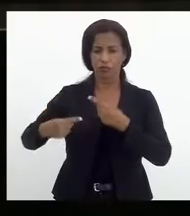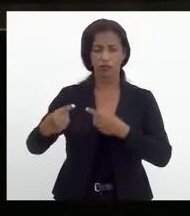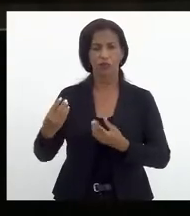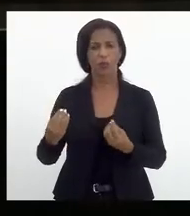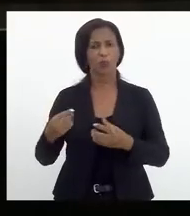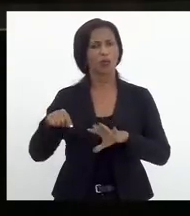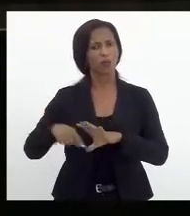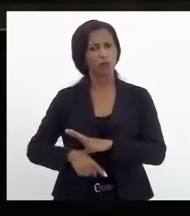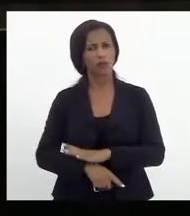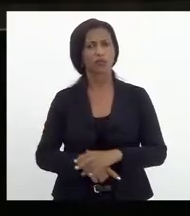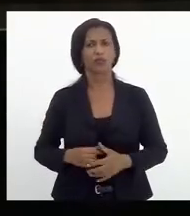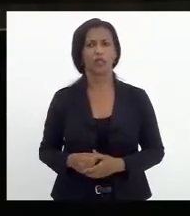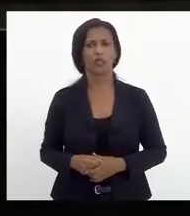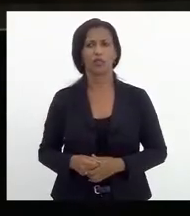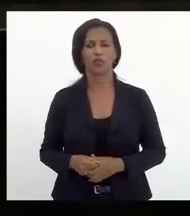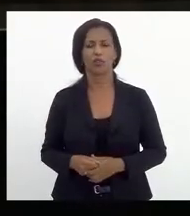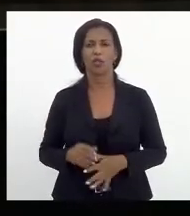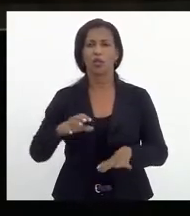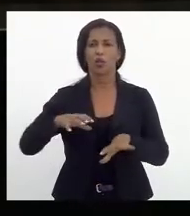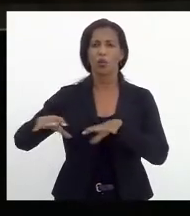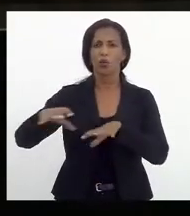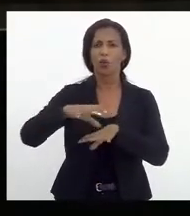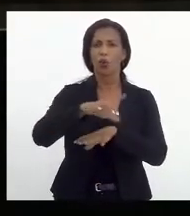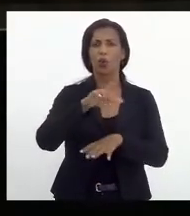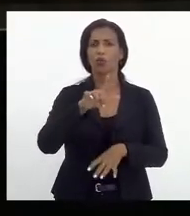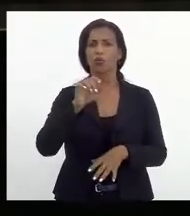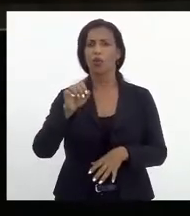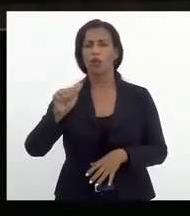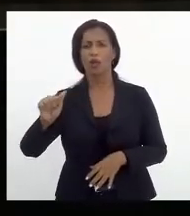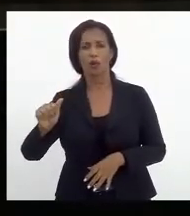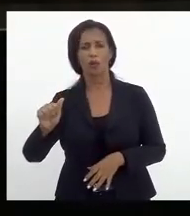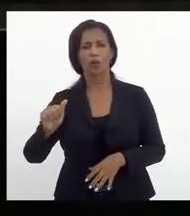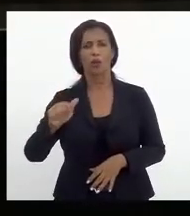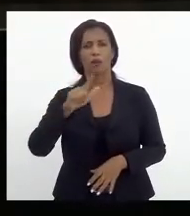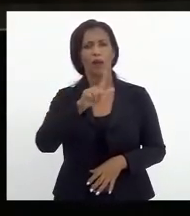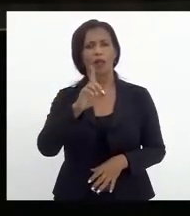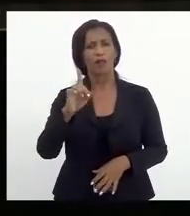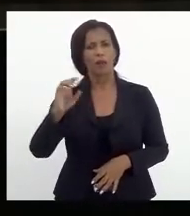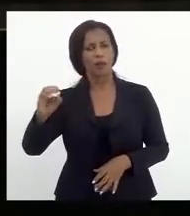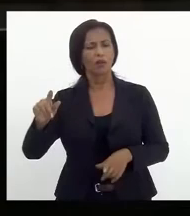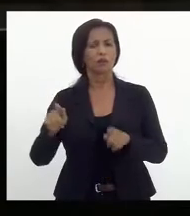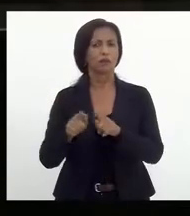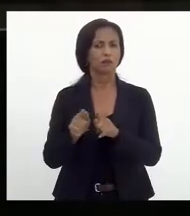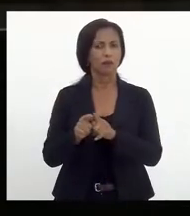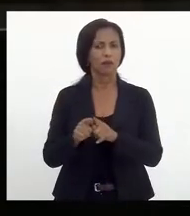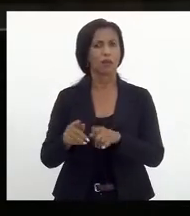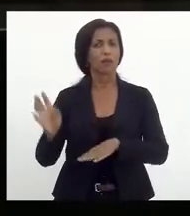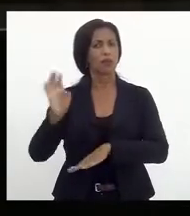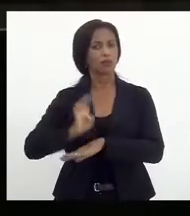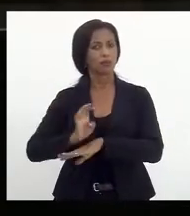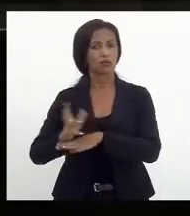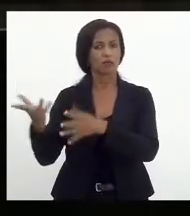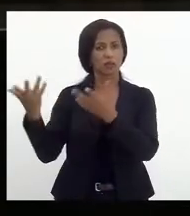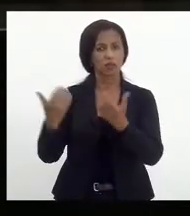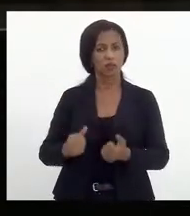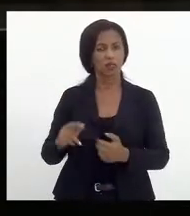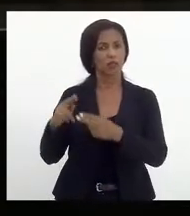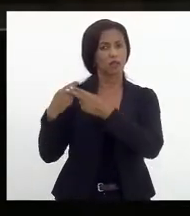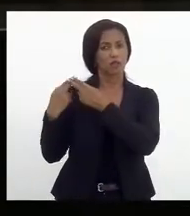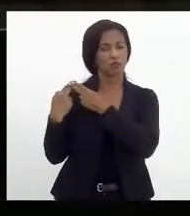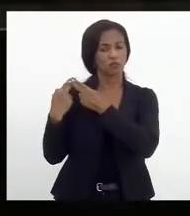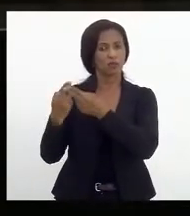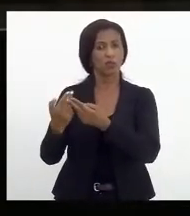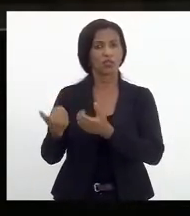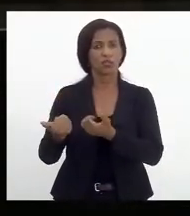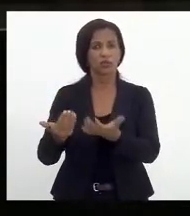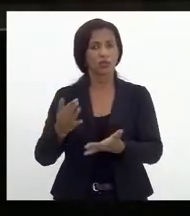muita profundidade, não colocar só na LOA, colocar no, na LDO também, para que o Estado assuma a responsabilidade de